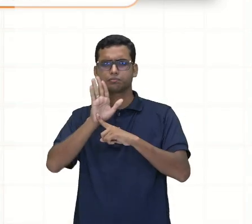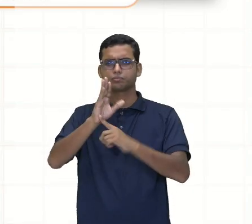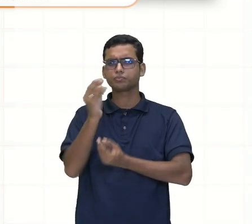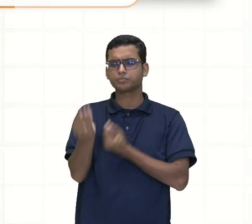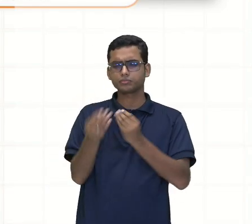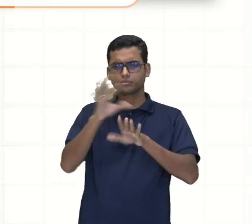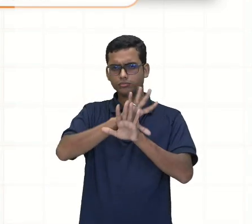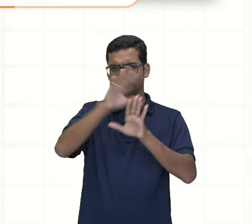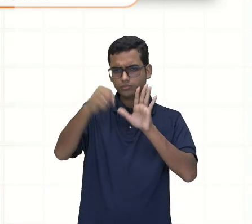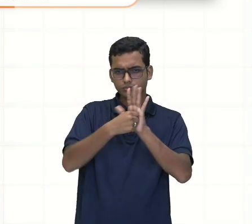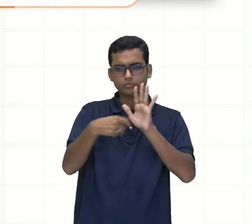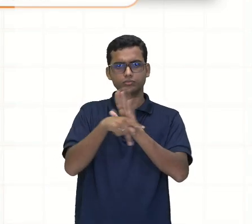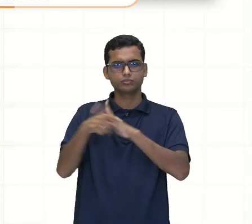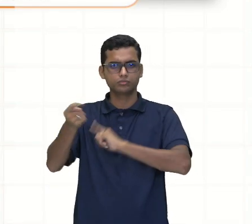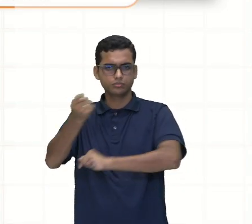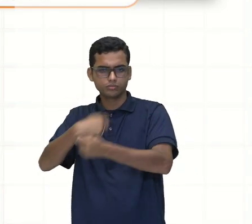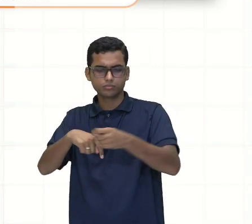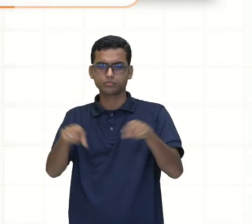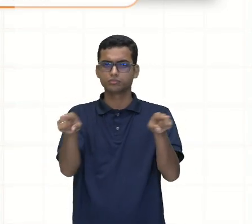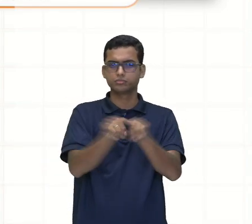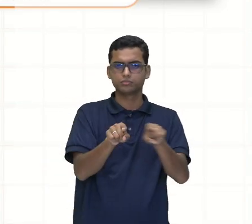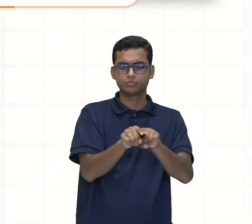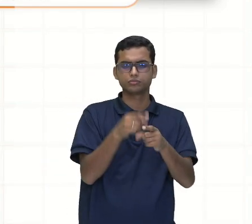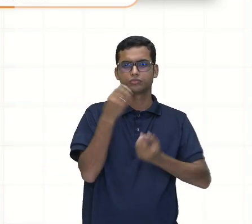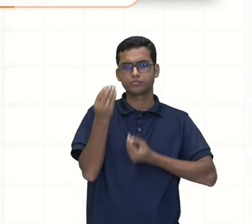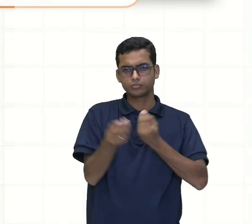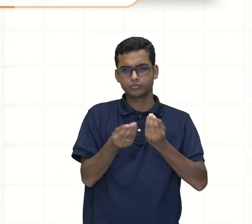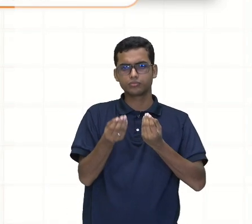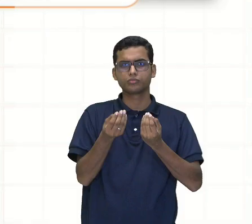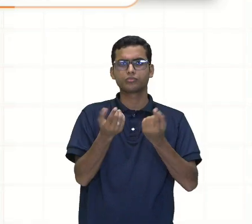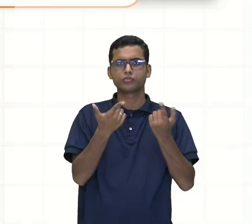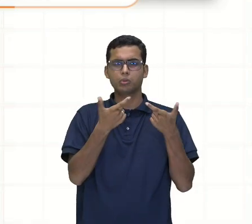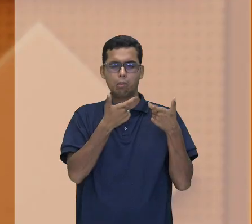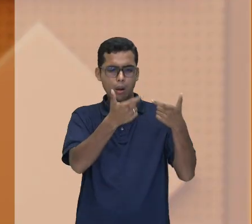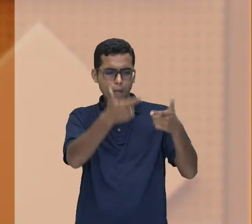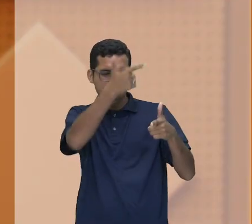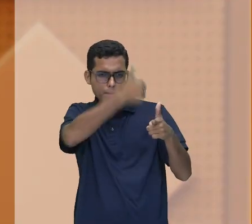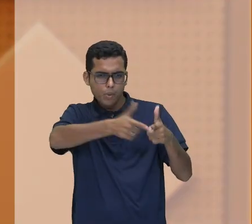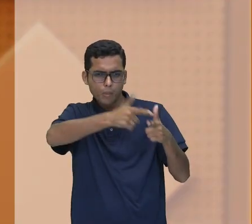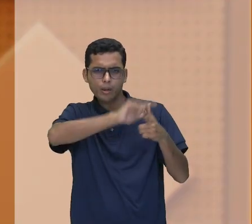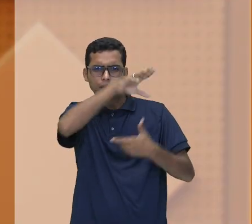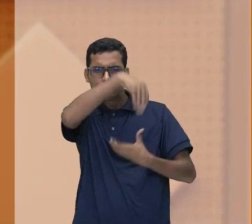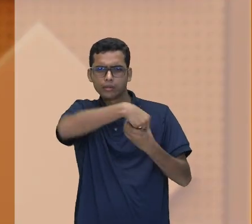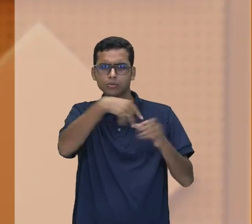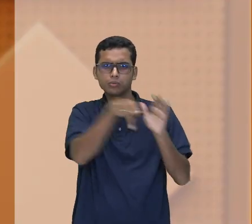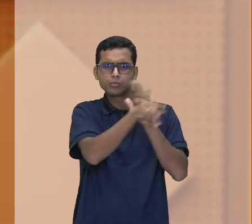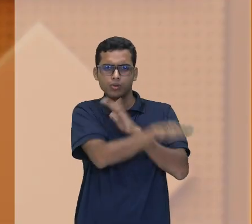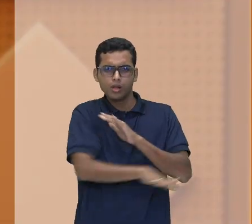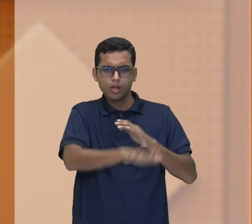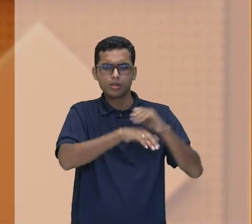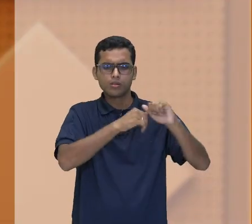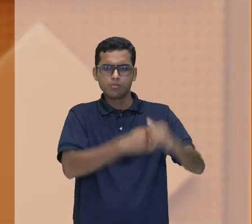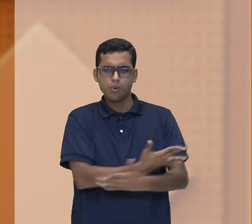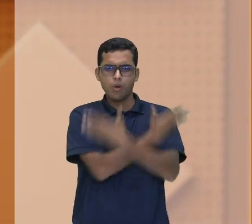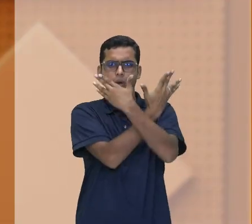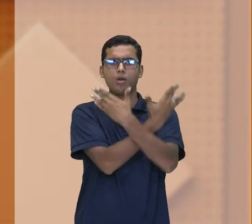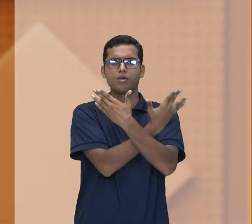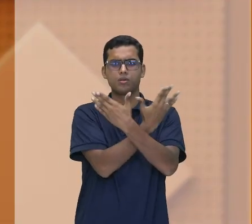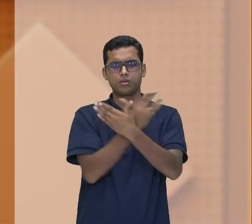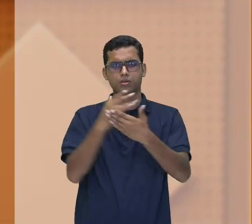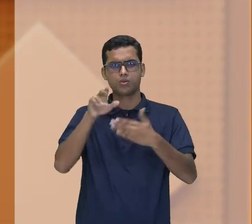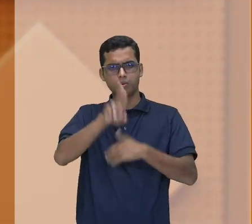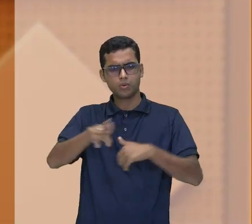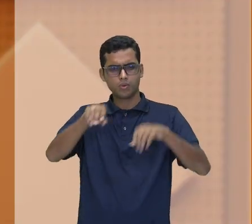tanto a questão econômica quanto conflitos que existiam dentro do território inca. Então, esse quipu ele